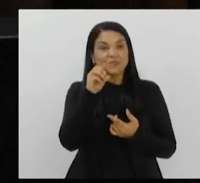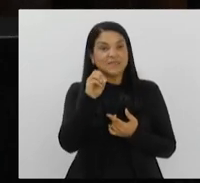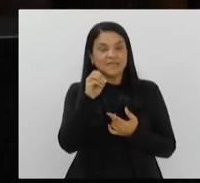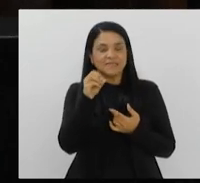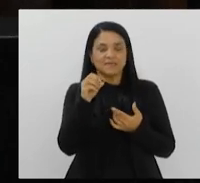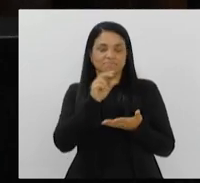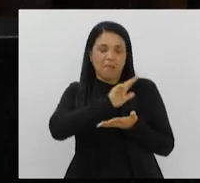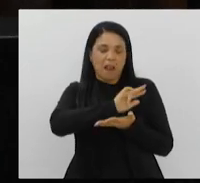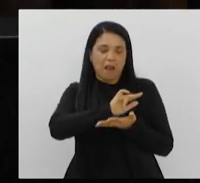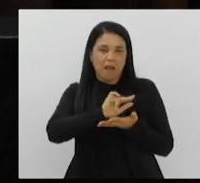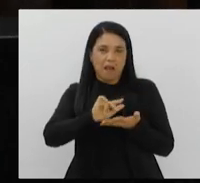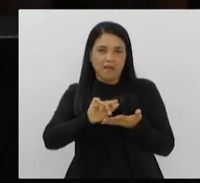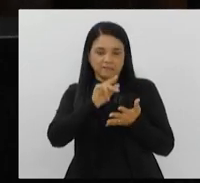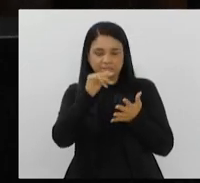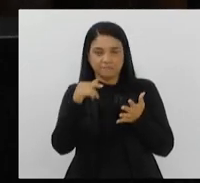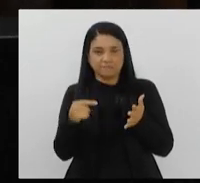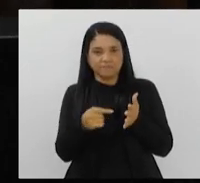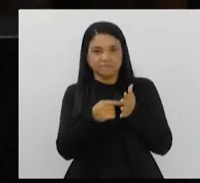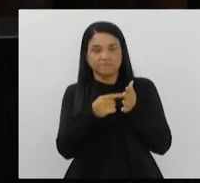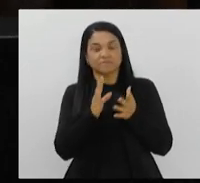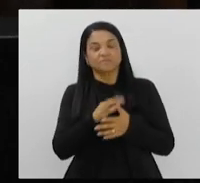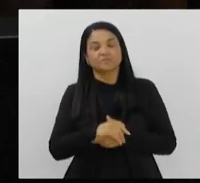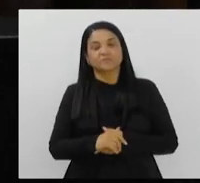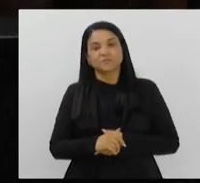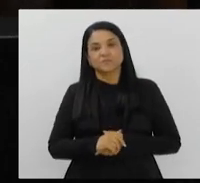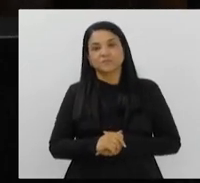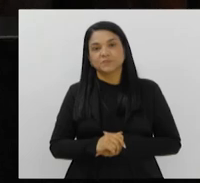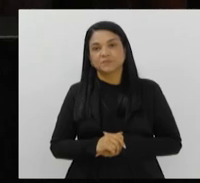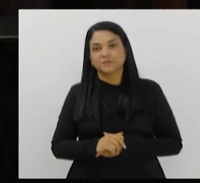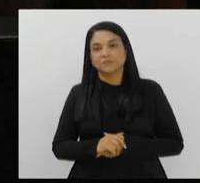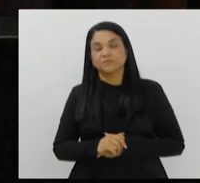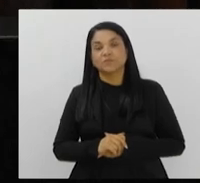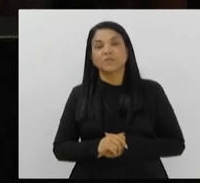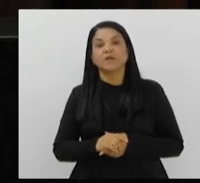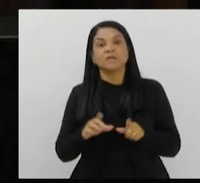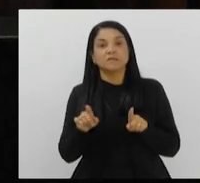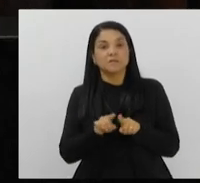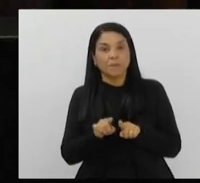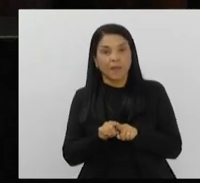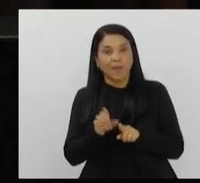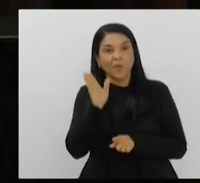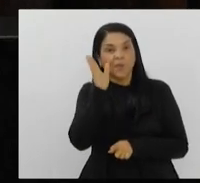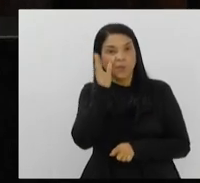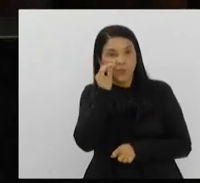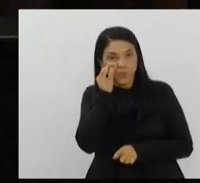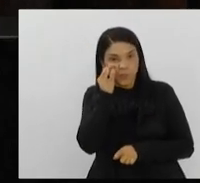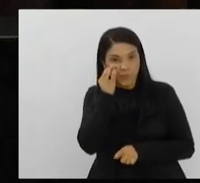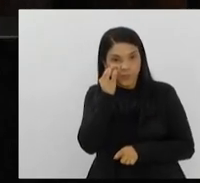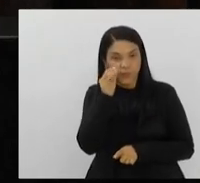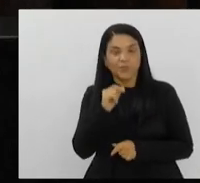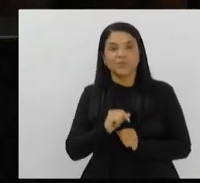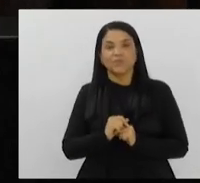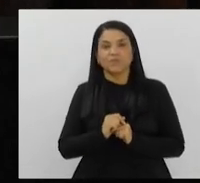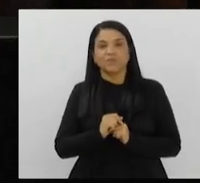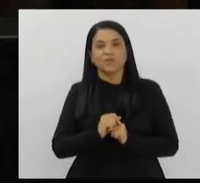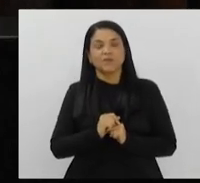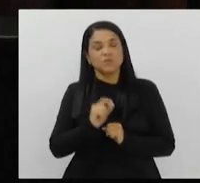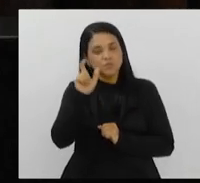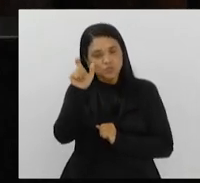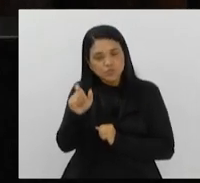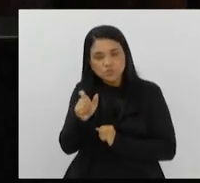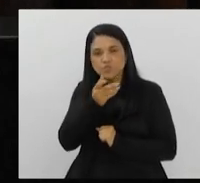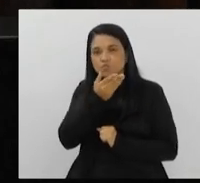que, por enquanto, é o que foi levantado. Curiosamente, também tem um outro rapaz